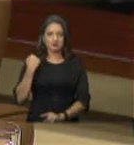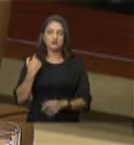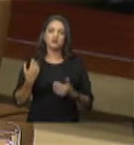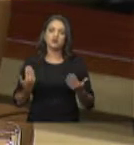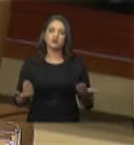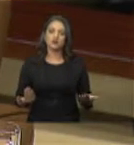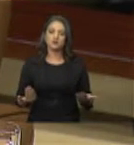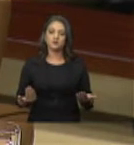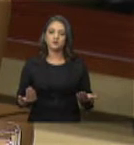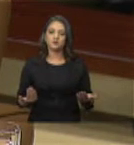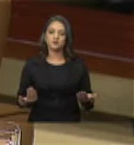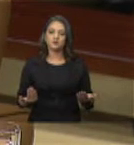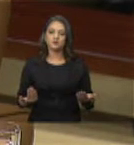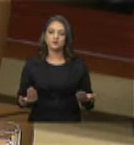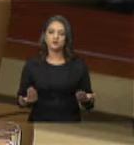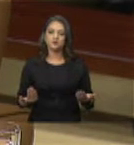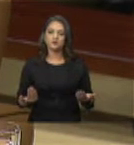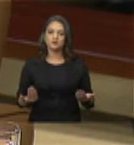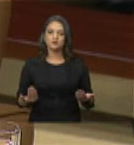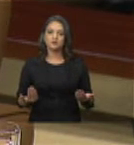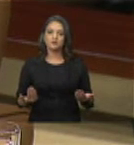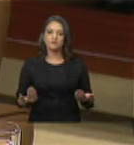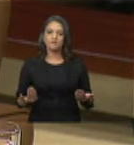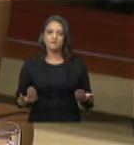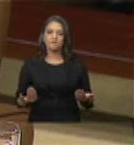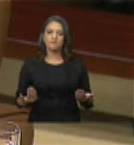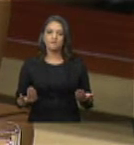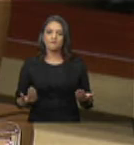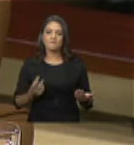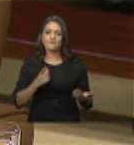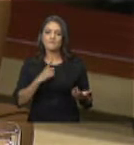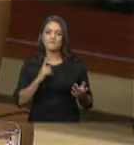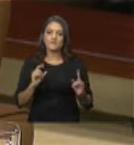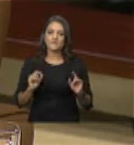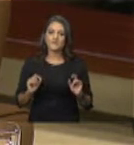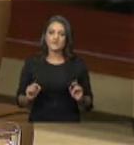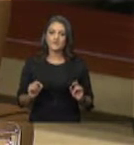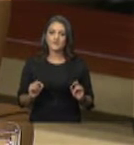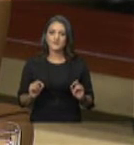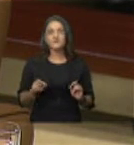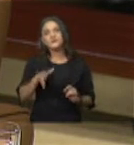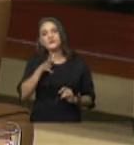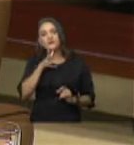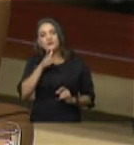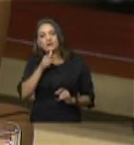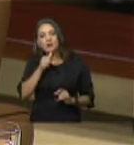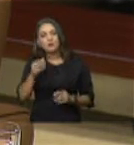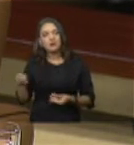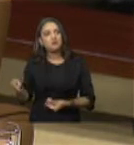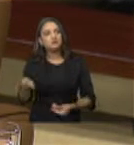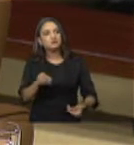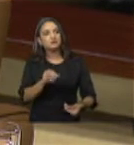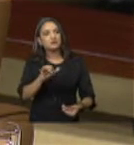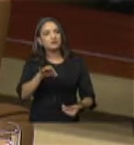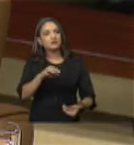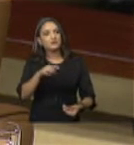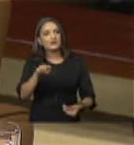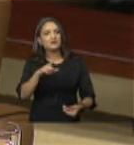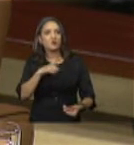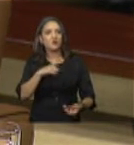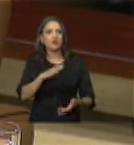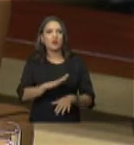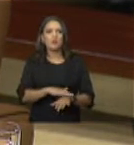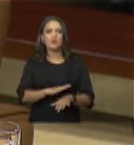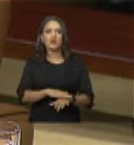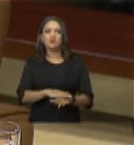a compreensão jurisprudencial expressiva no sentido de que a demora da citação torna aquele prazo impróprio não sendo